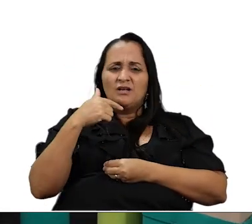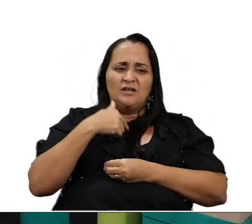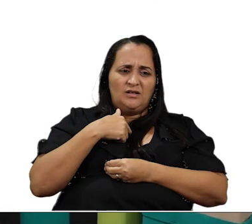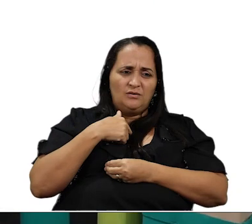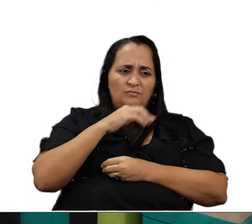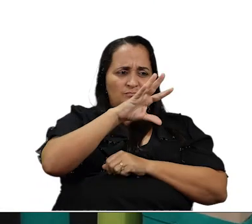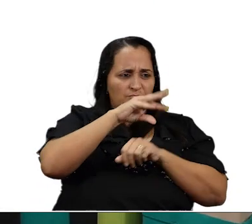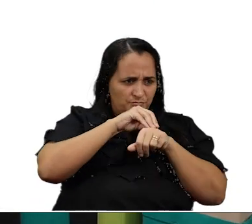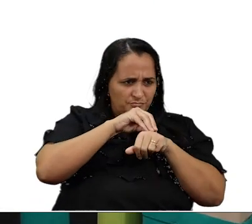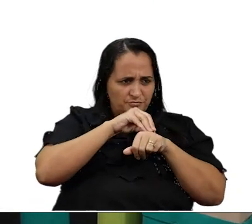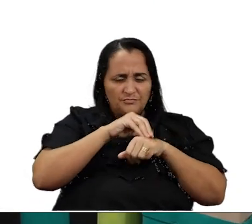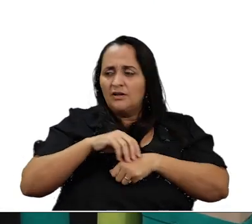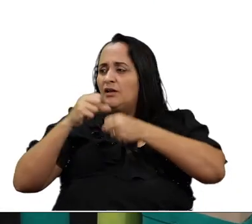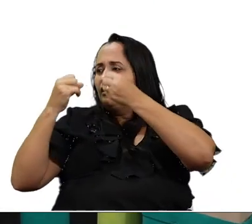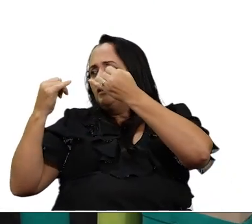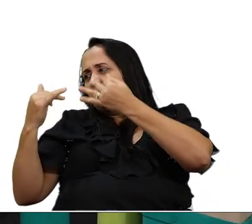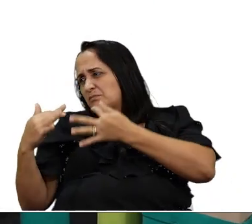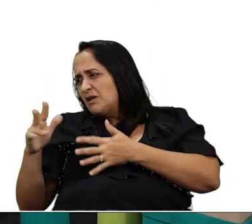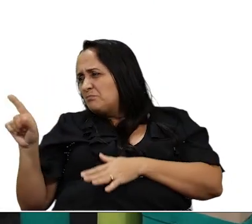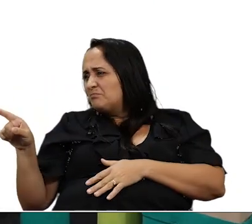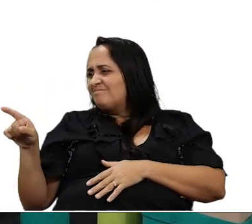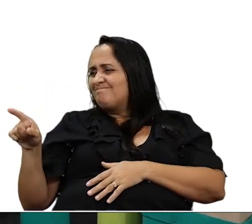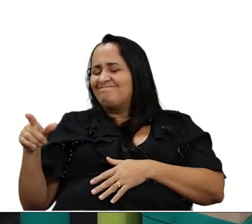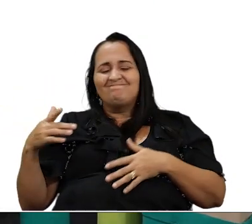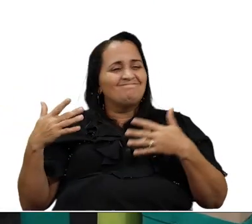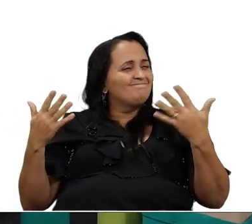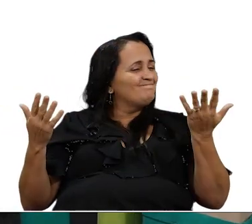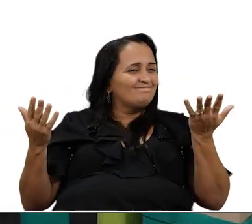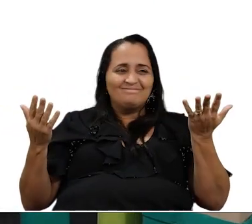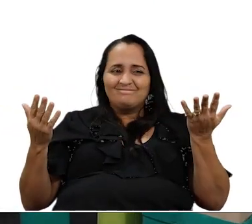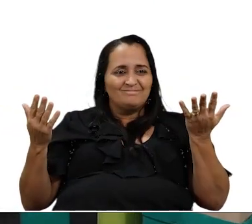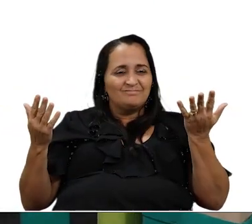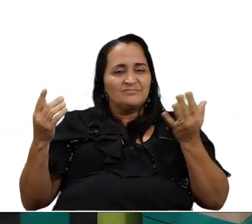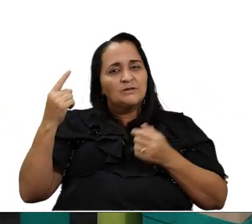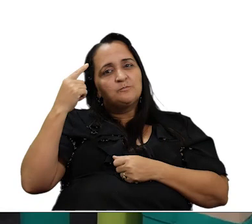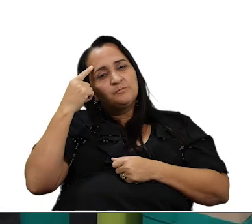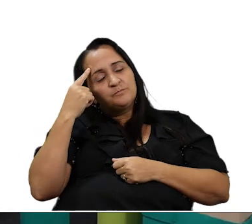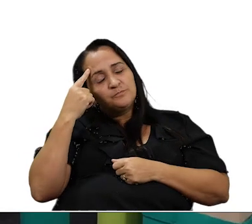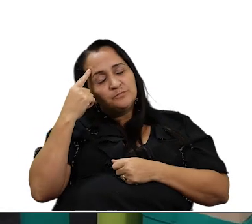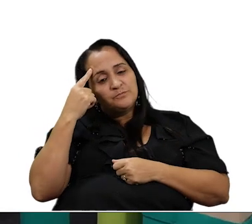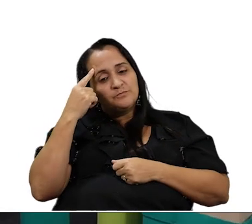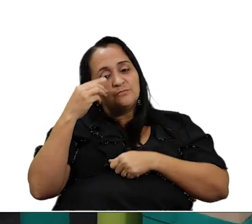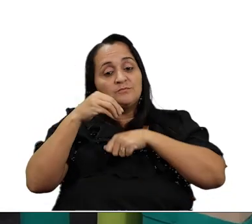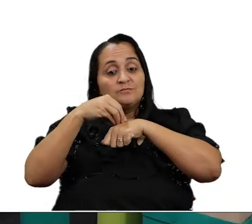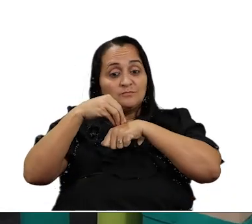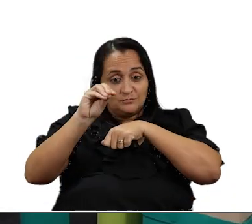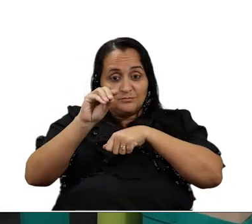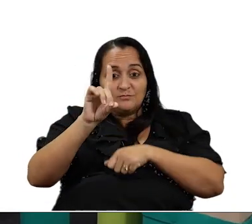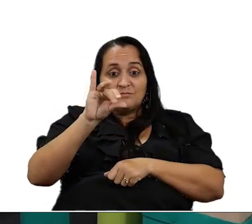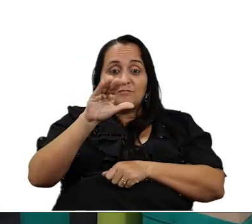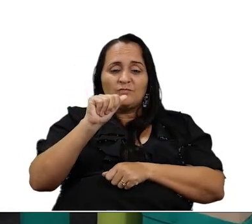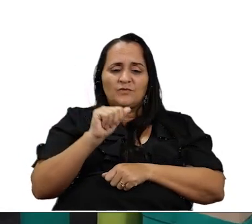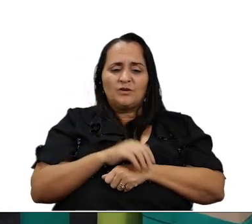texto dessa maneira que eu li ele por inteiro. Então, o que eu falei? A gente vai assegurar